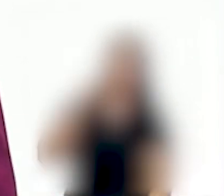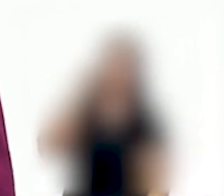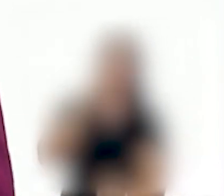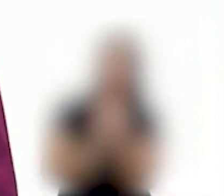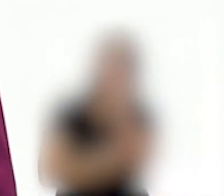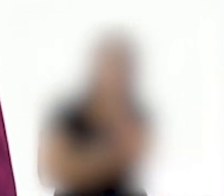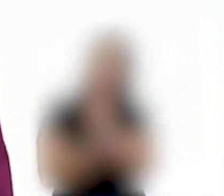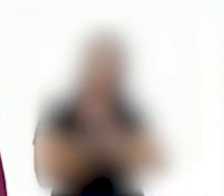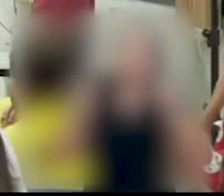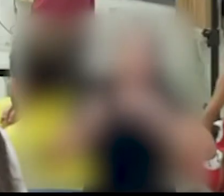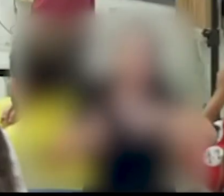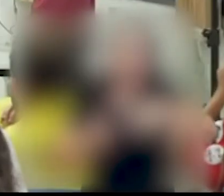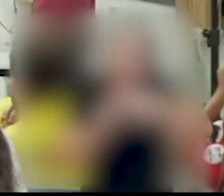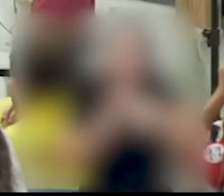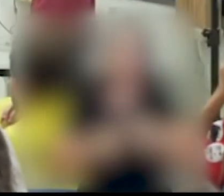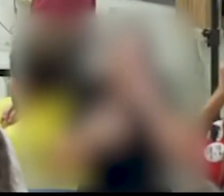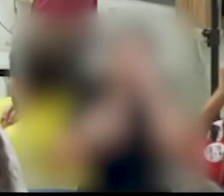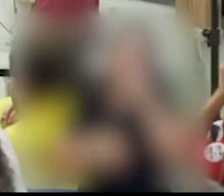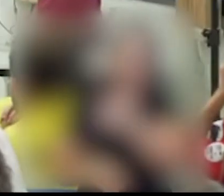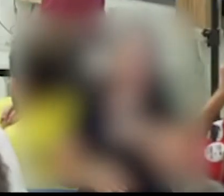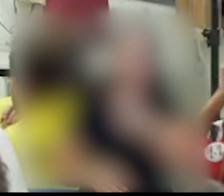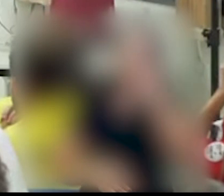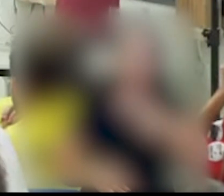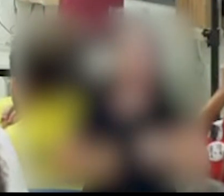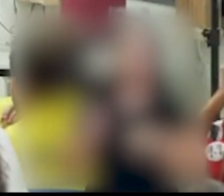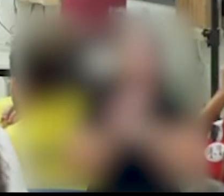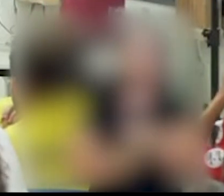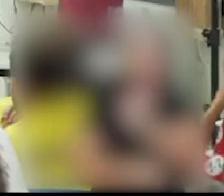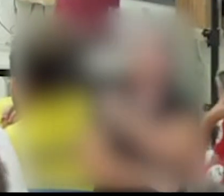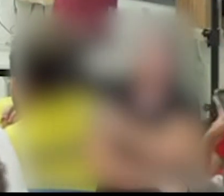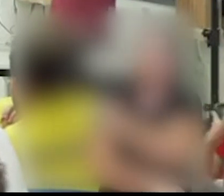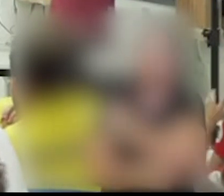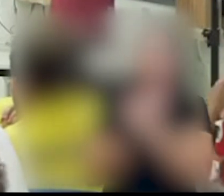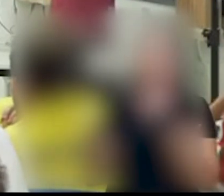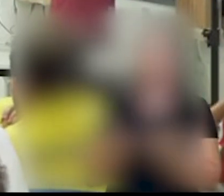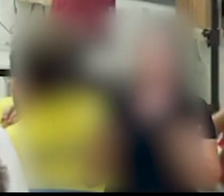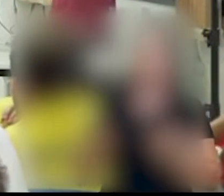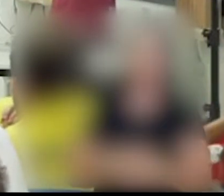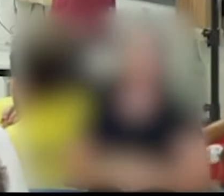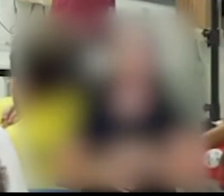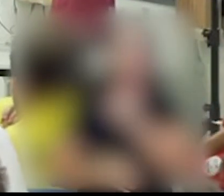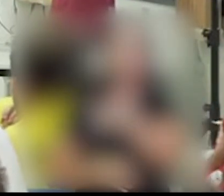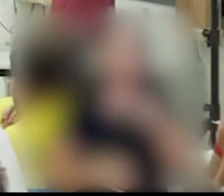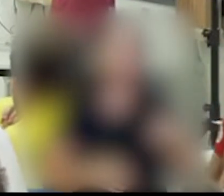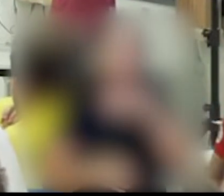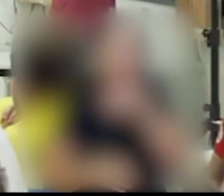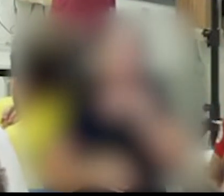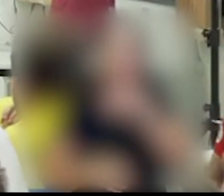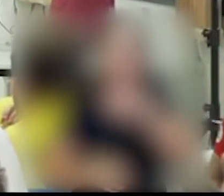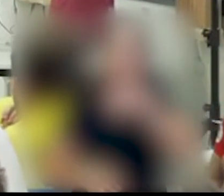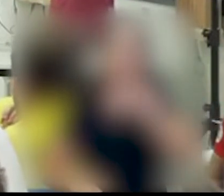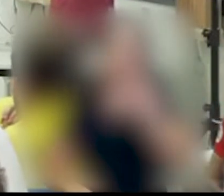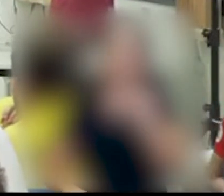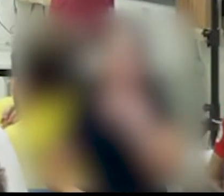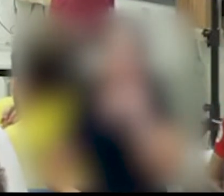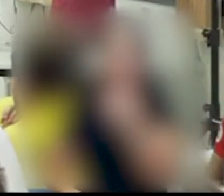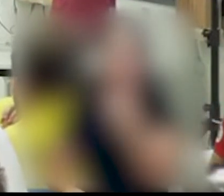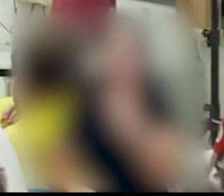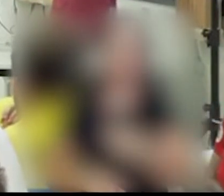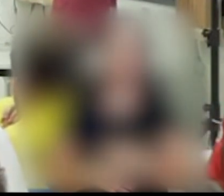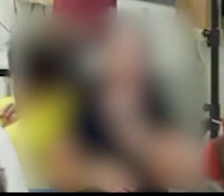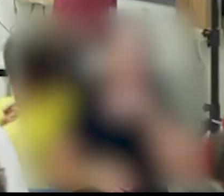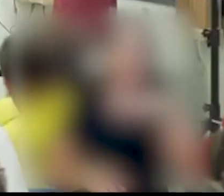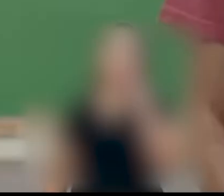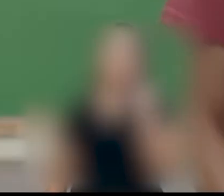universidade mais forte, mais feliz. O evento final desta consulta eleitoral está agendado para a próxima segunda-feira, dia 9 de setembro, no